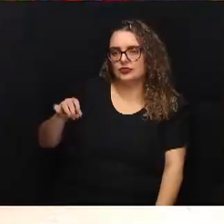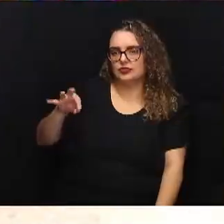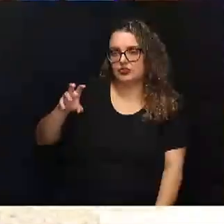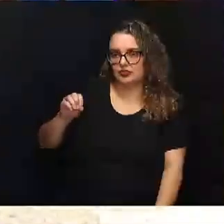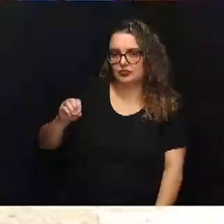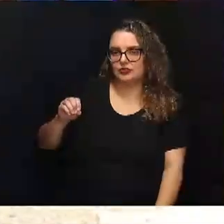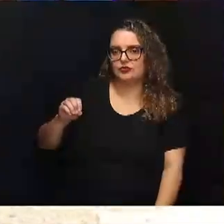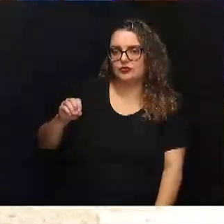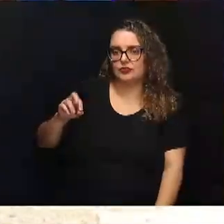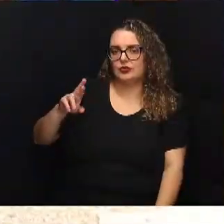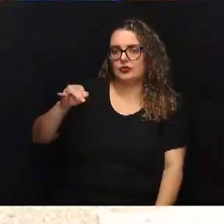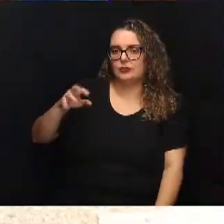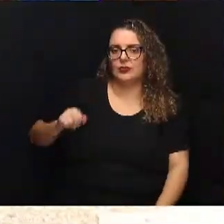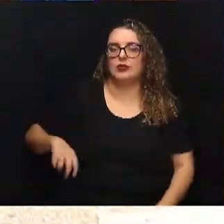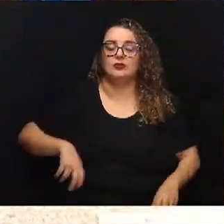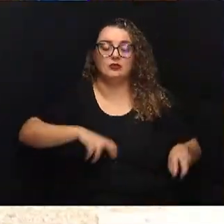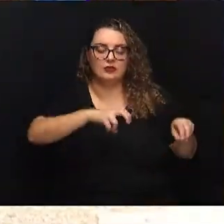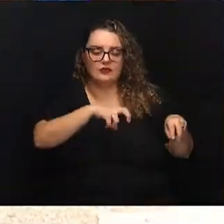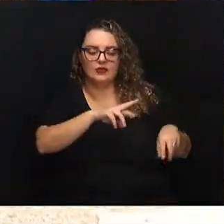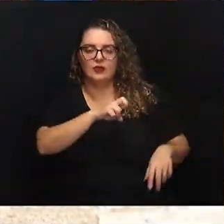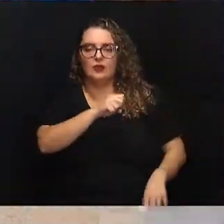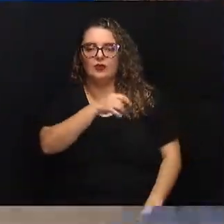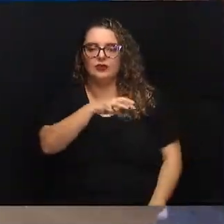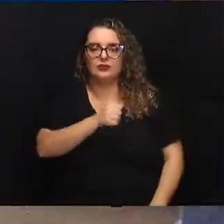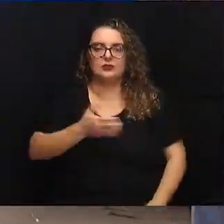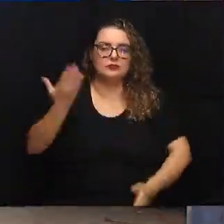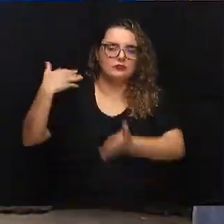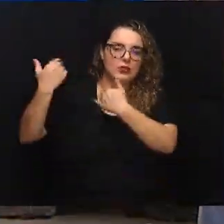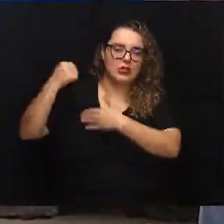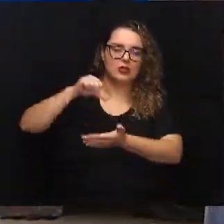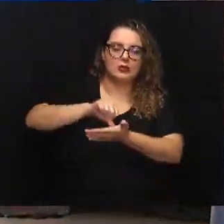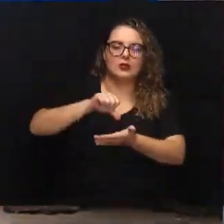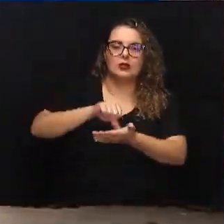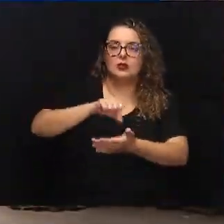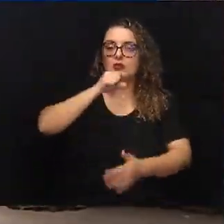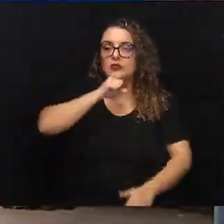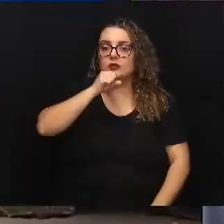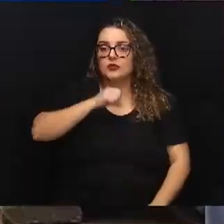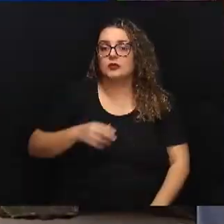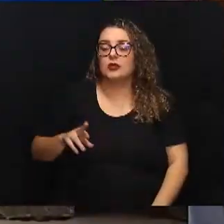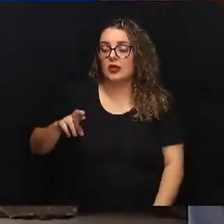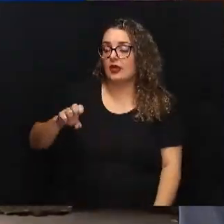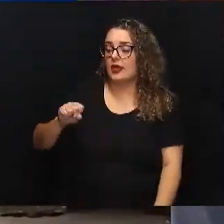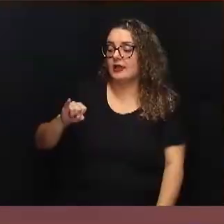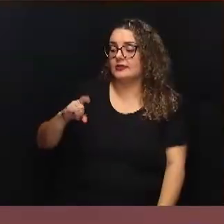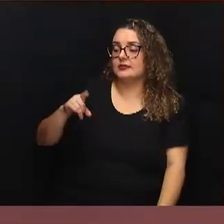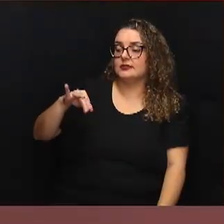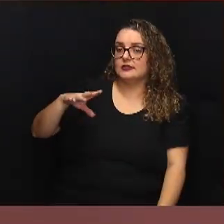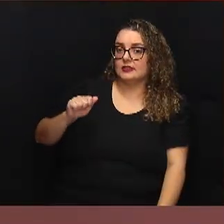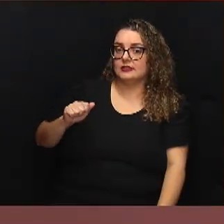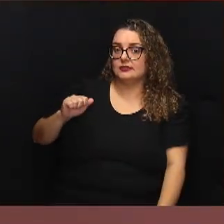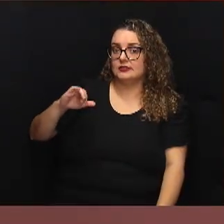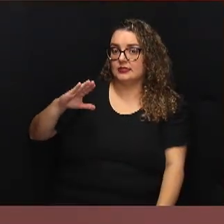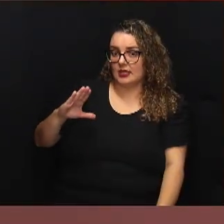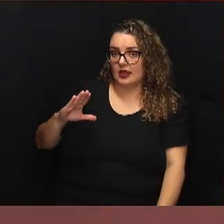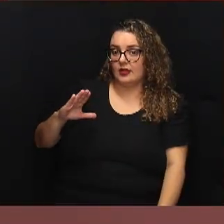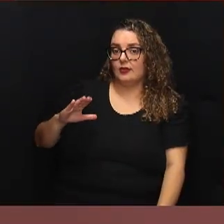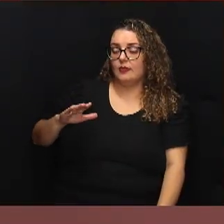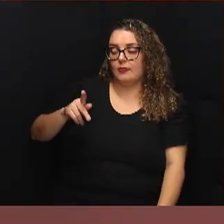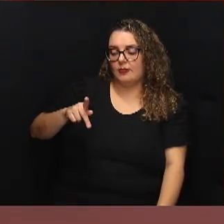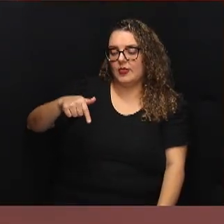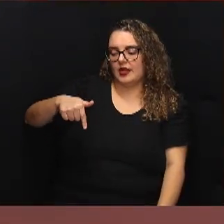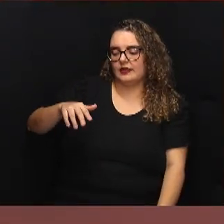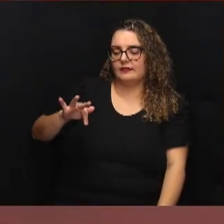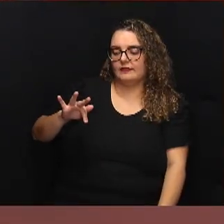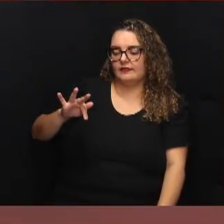Roseira, instalada na sede de uma antiga fazenda que fica no residencial Parque da Fazenda. Nascida em